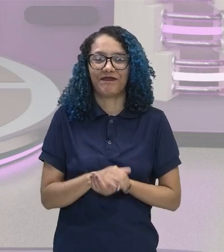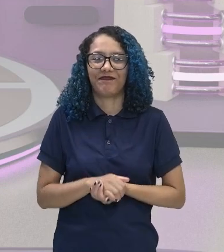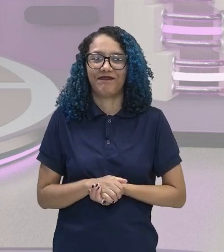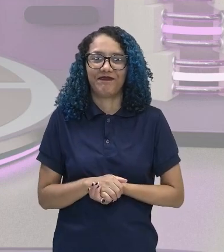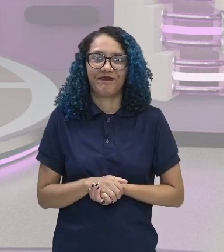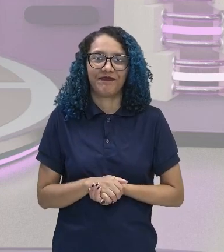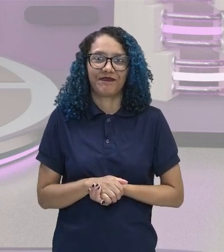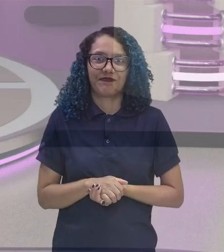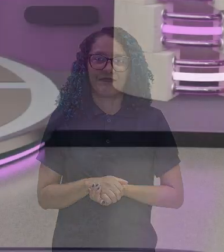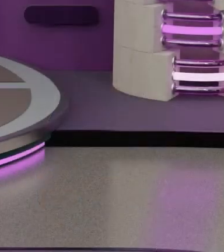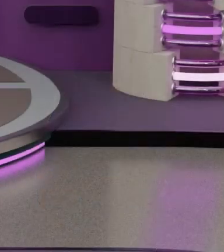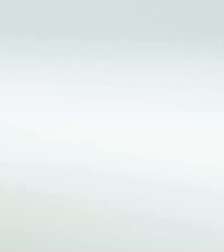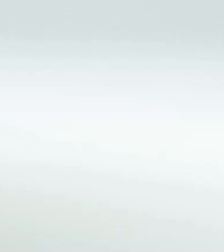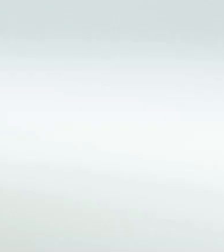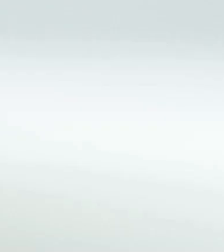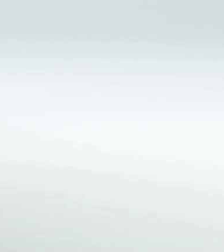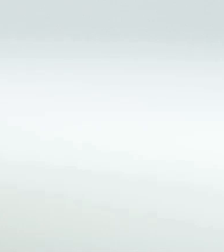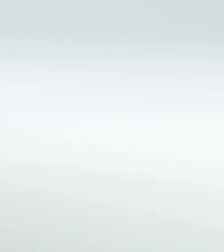nossa aula.